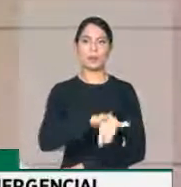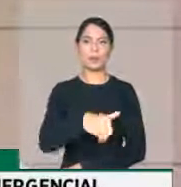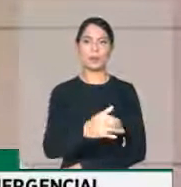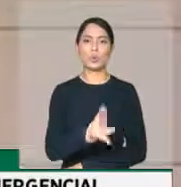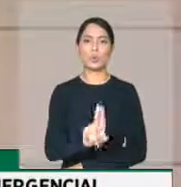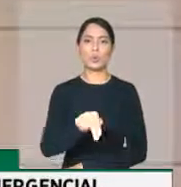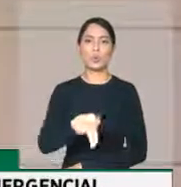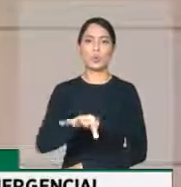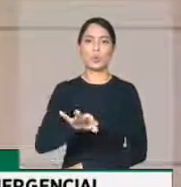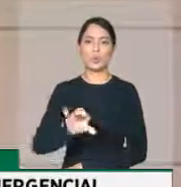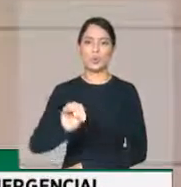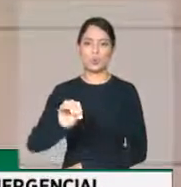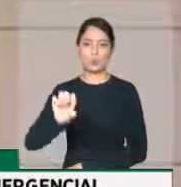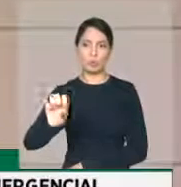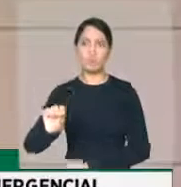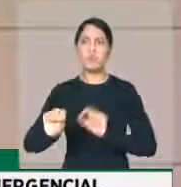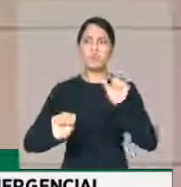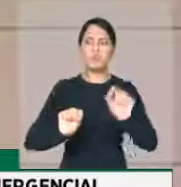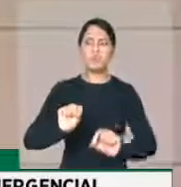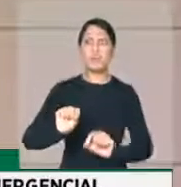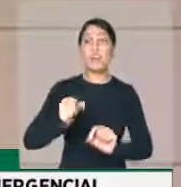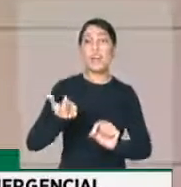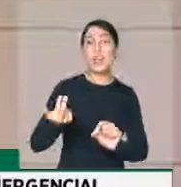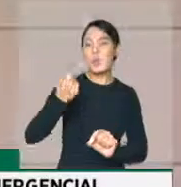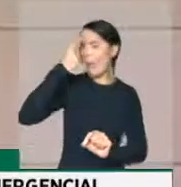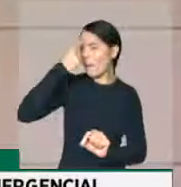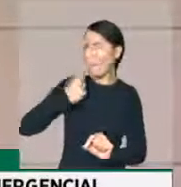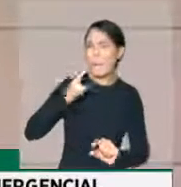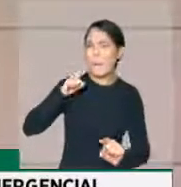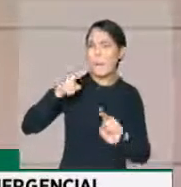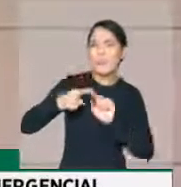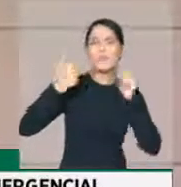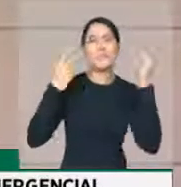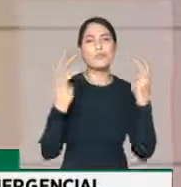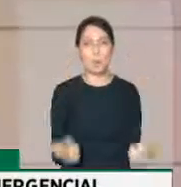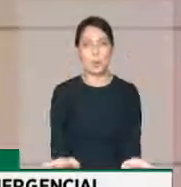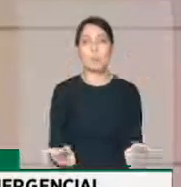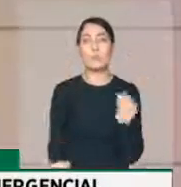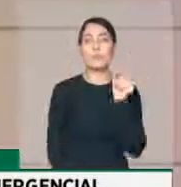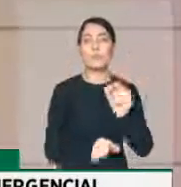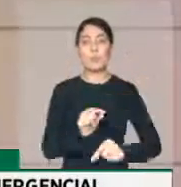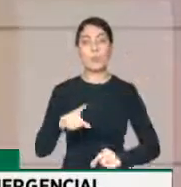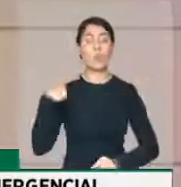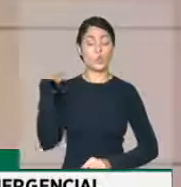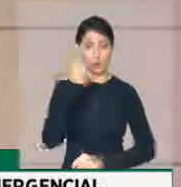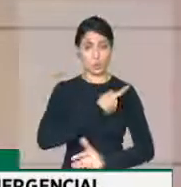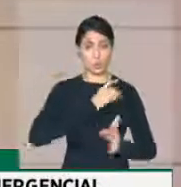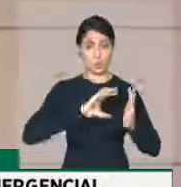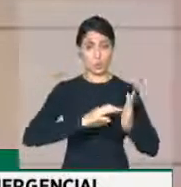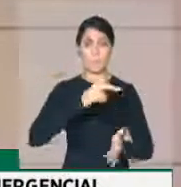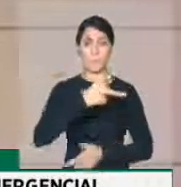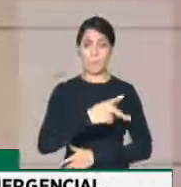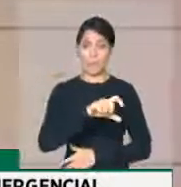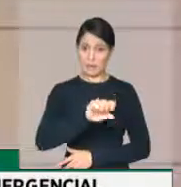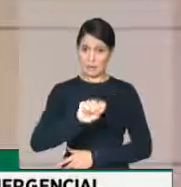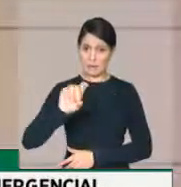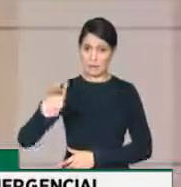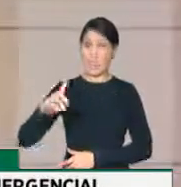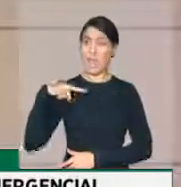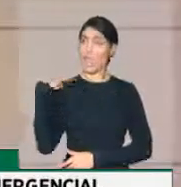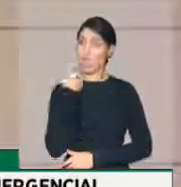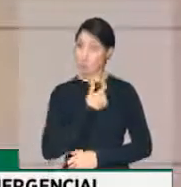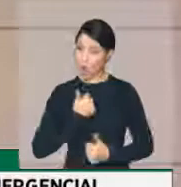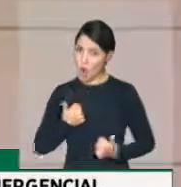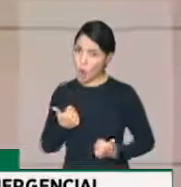manifestos, o PSB, cuja bancada tem a honra de liderar na Câmara dos Deputados, participou e